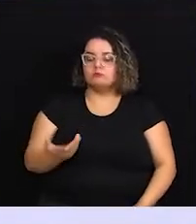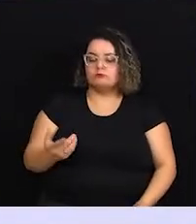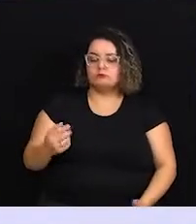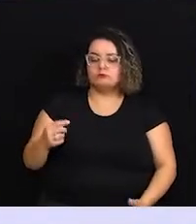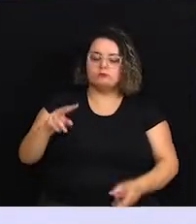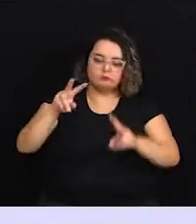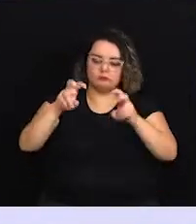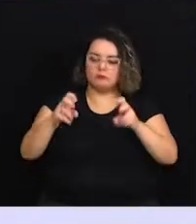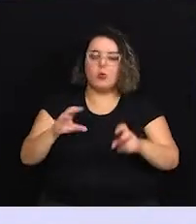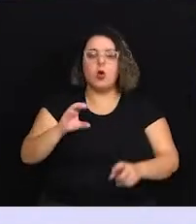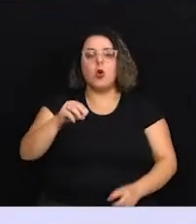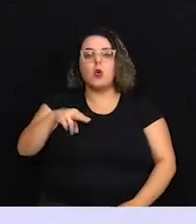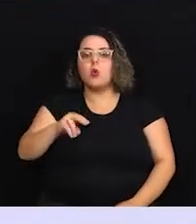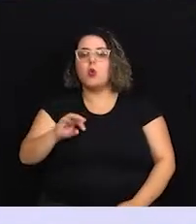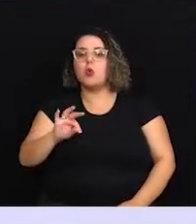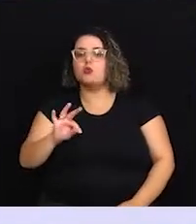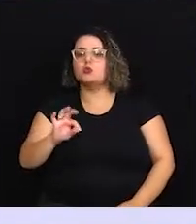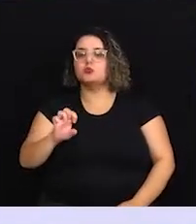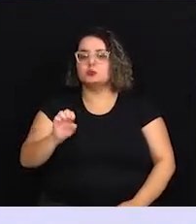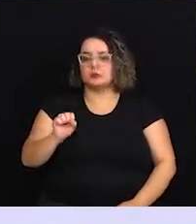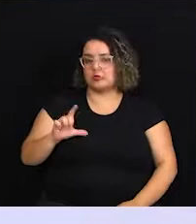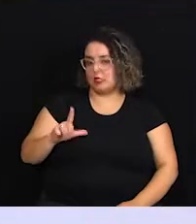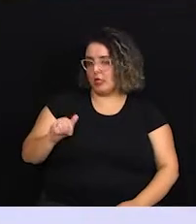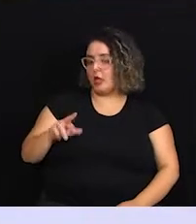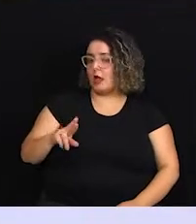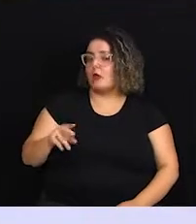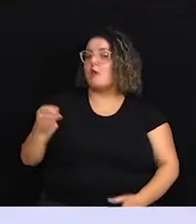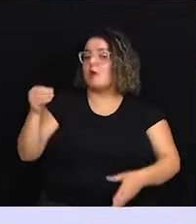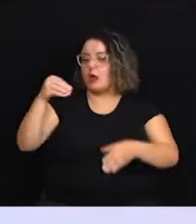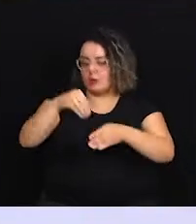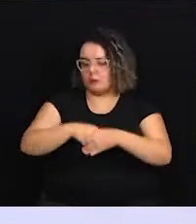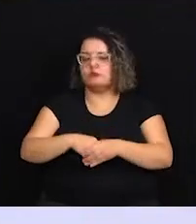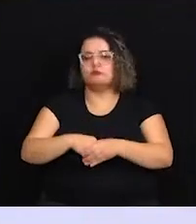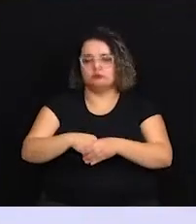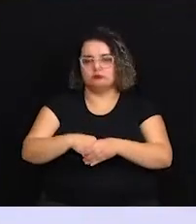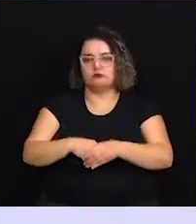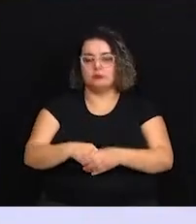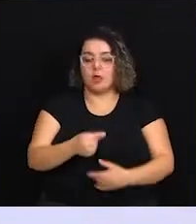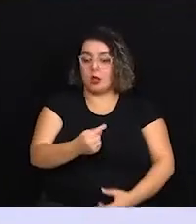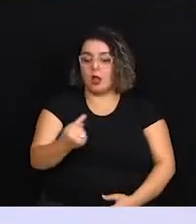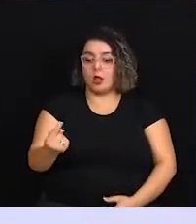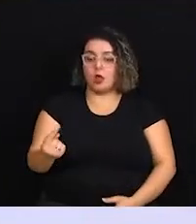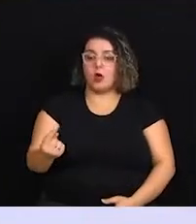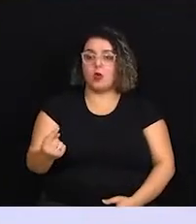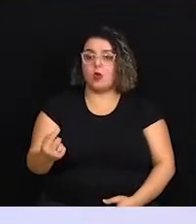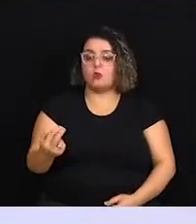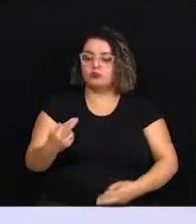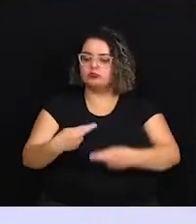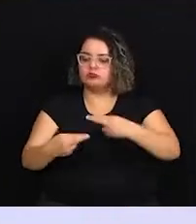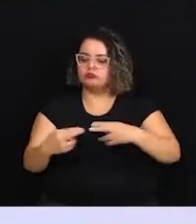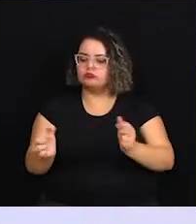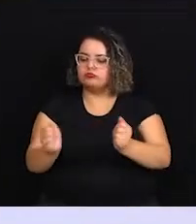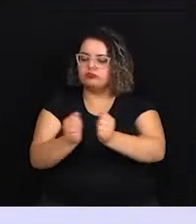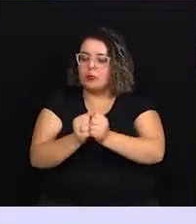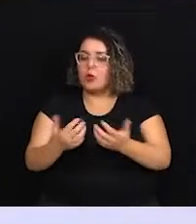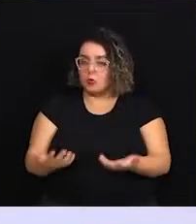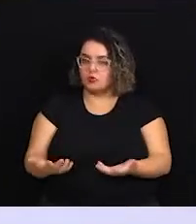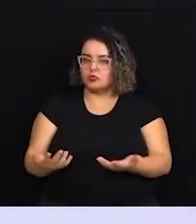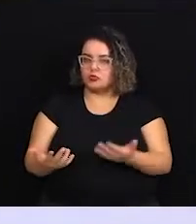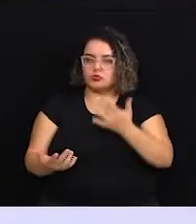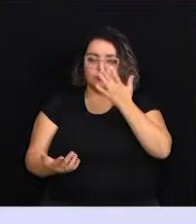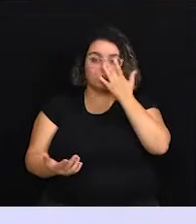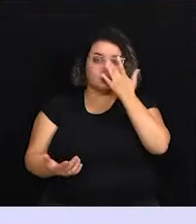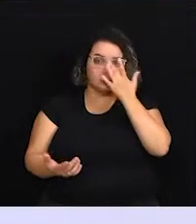constelar, o constelador ele vai colocar na constelação os indivíduos que estão correlacionados com essa questão